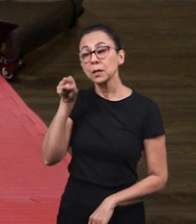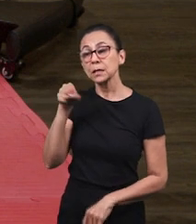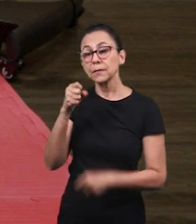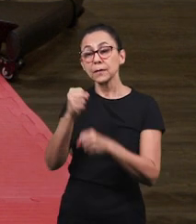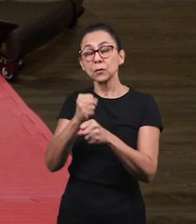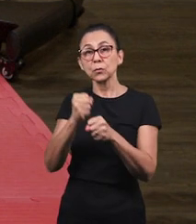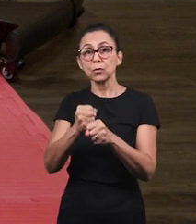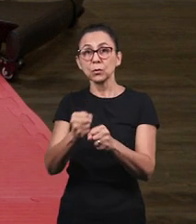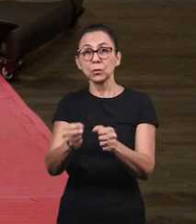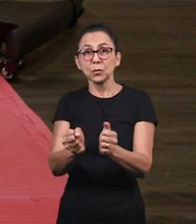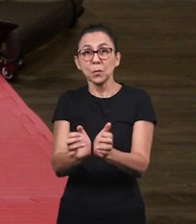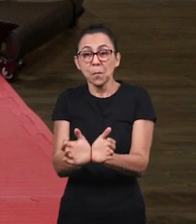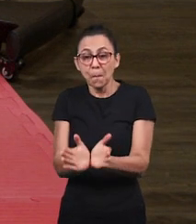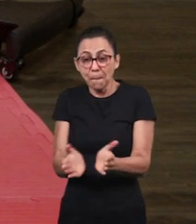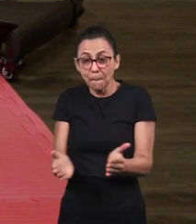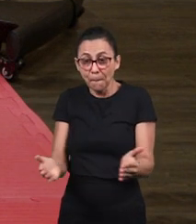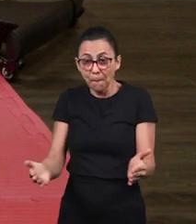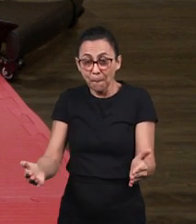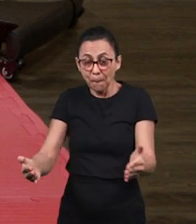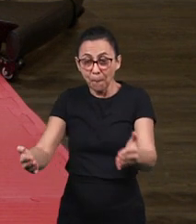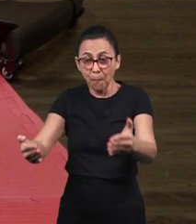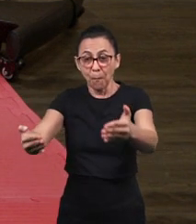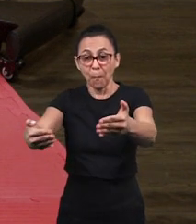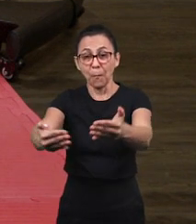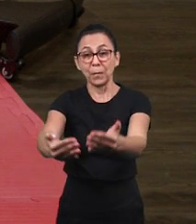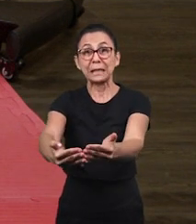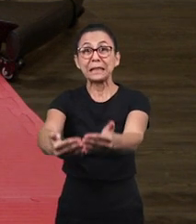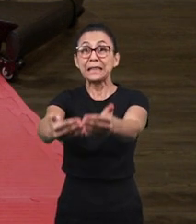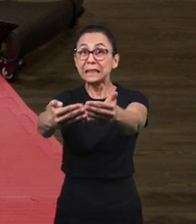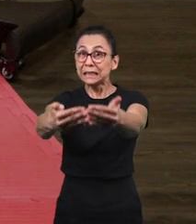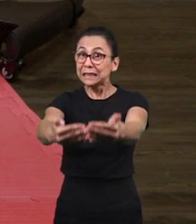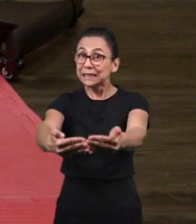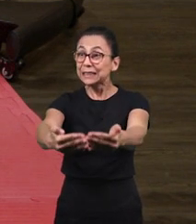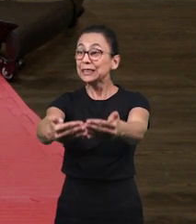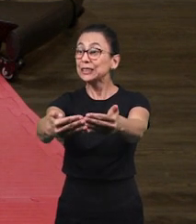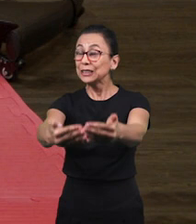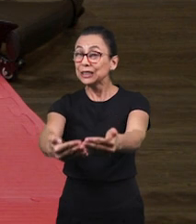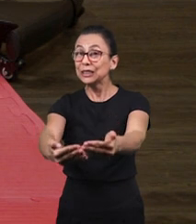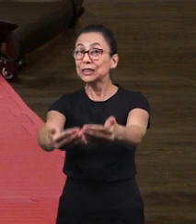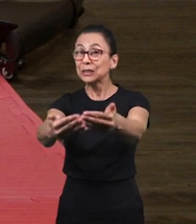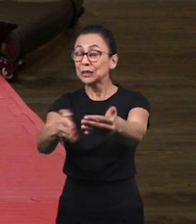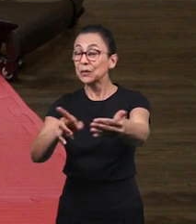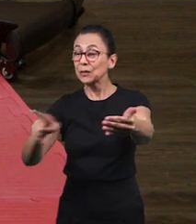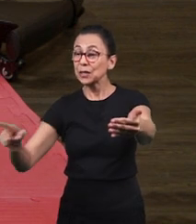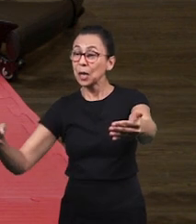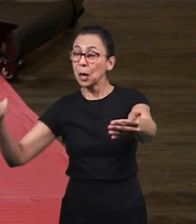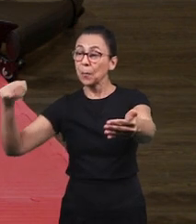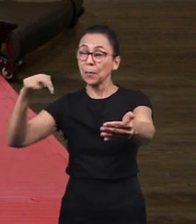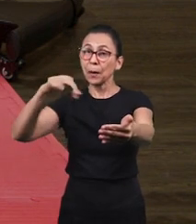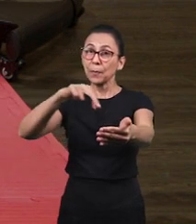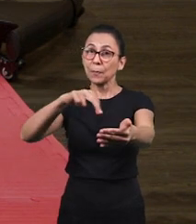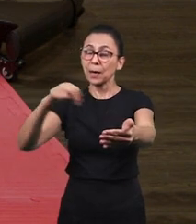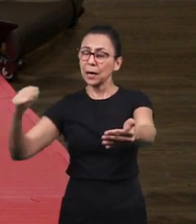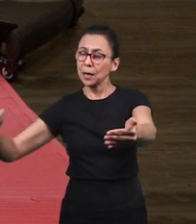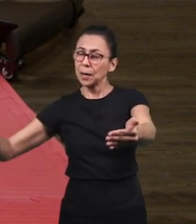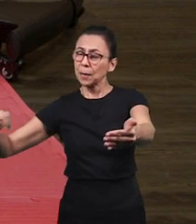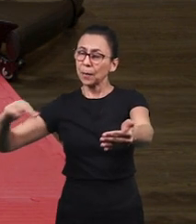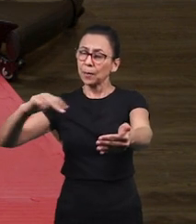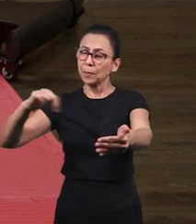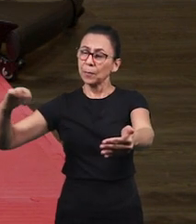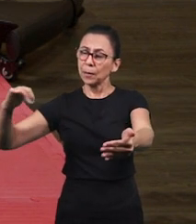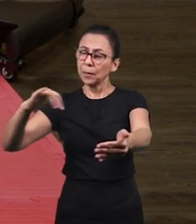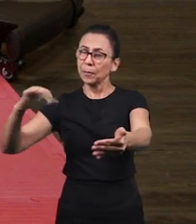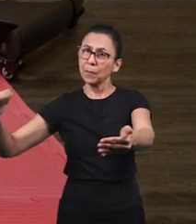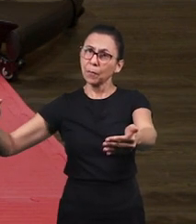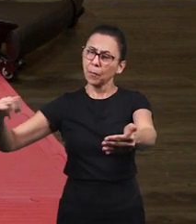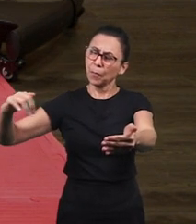construir uma arca, um barco bem grande. e vai entrar você, a sua